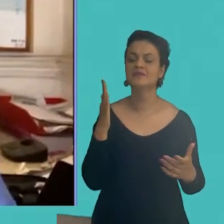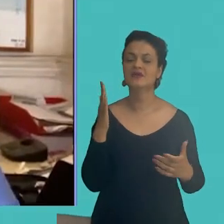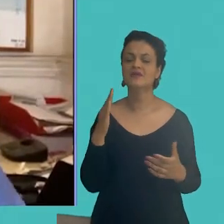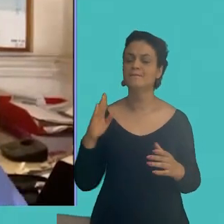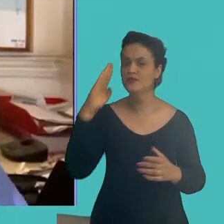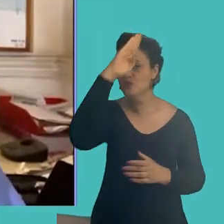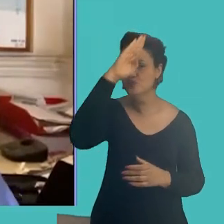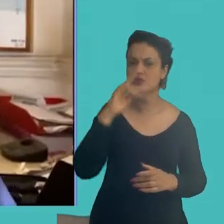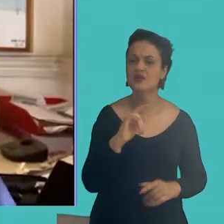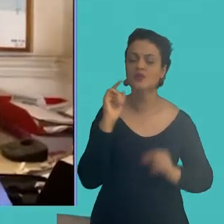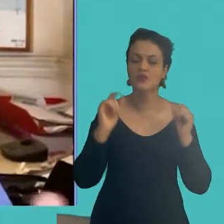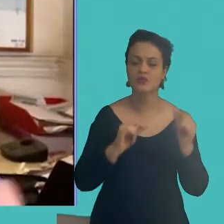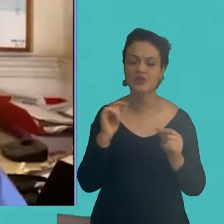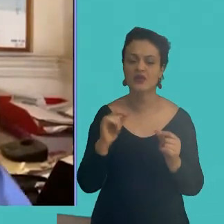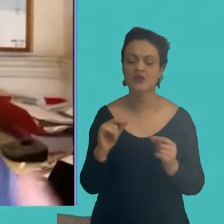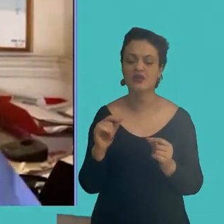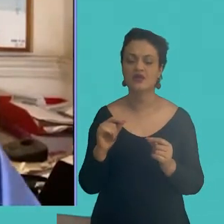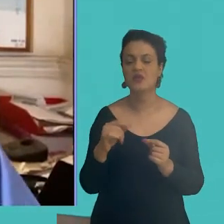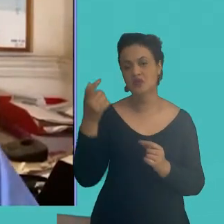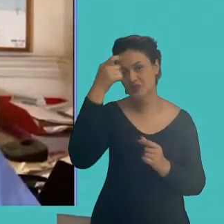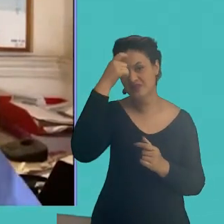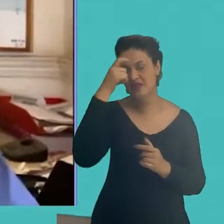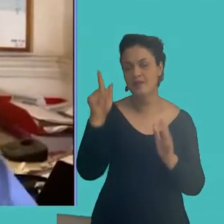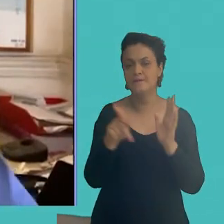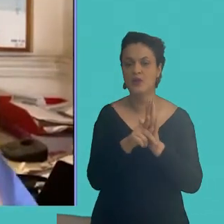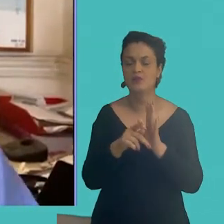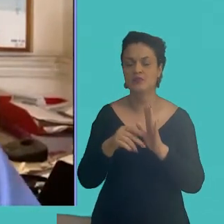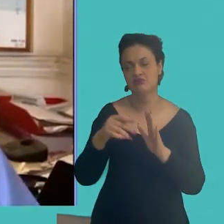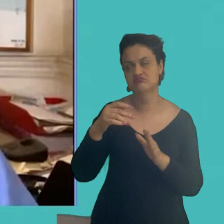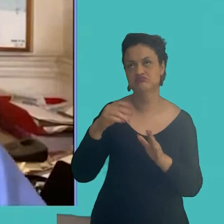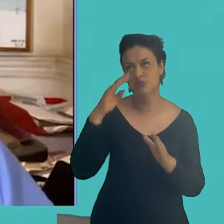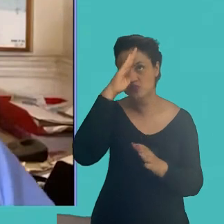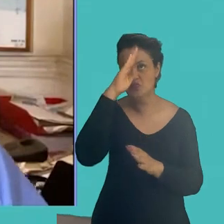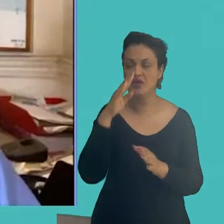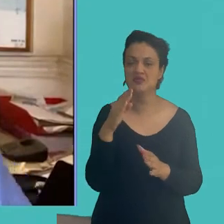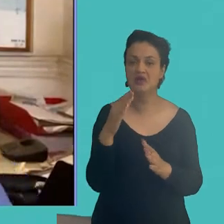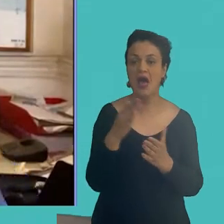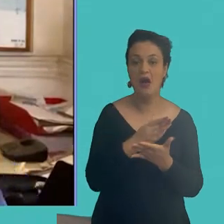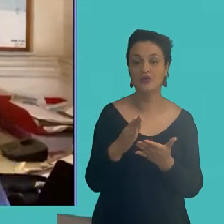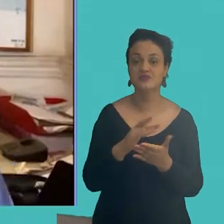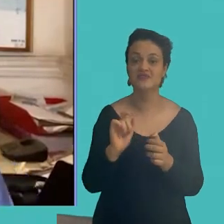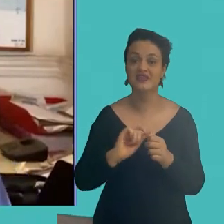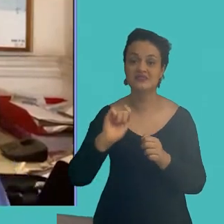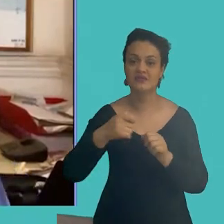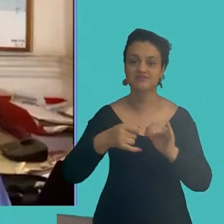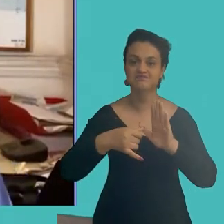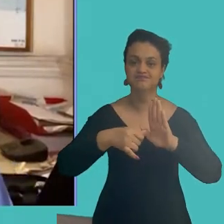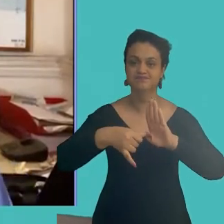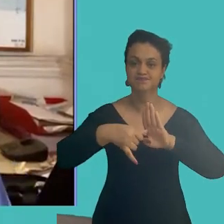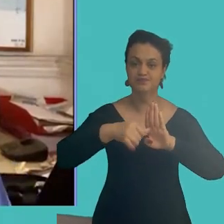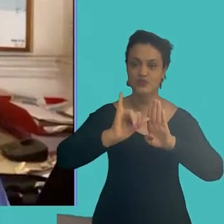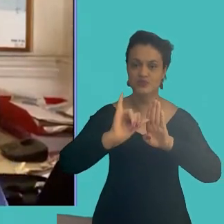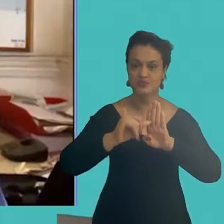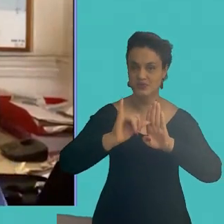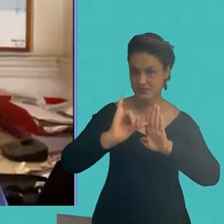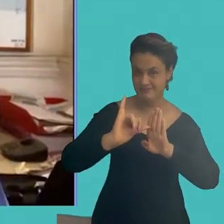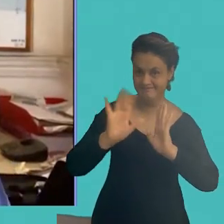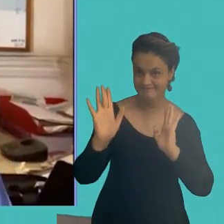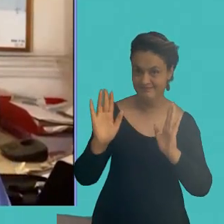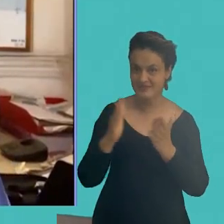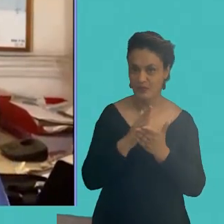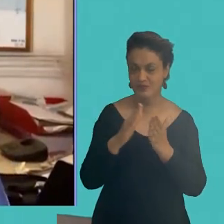do chamado bolsonarismo, isso aí é uma denominação abrangente que não é capaz